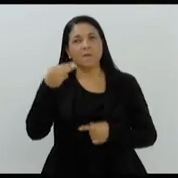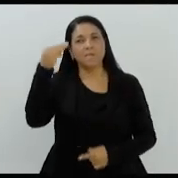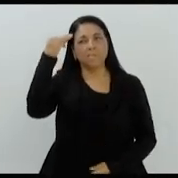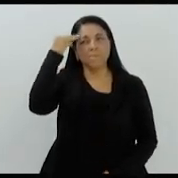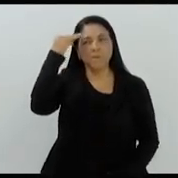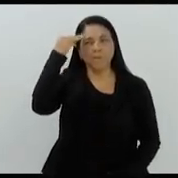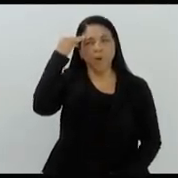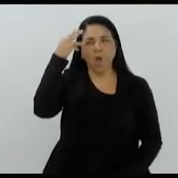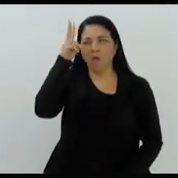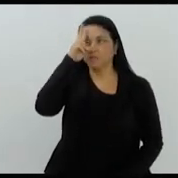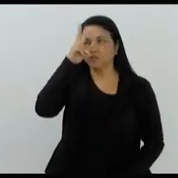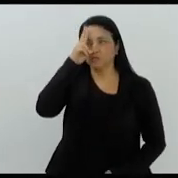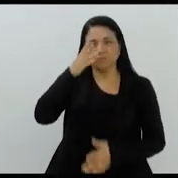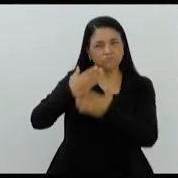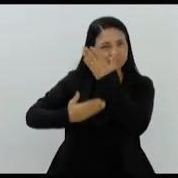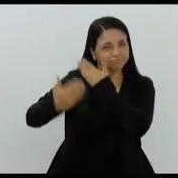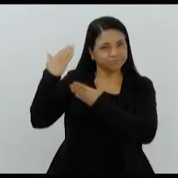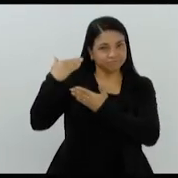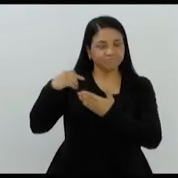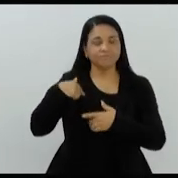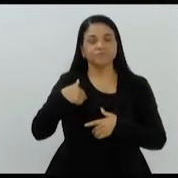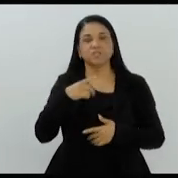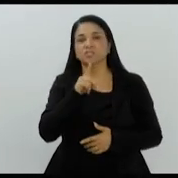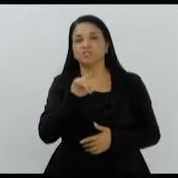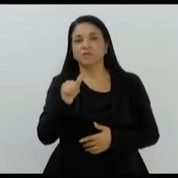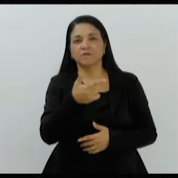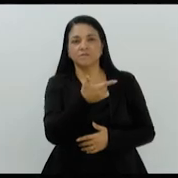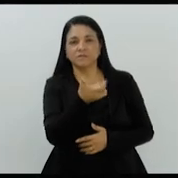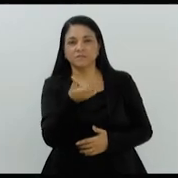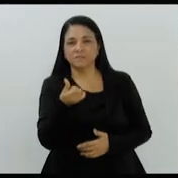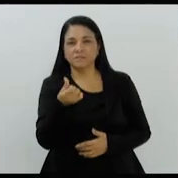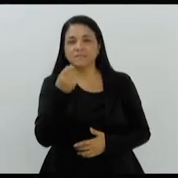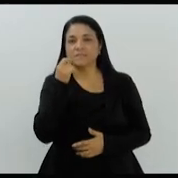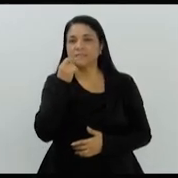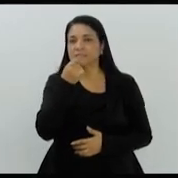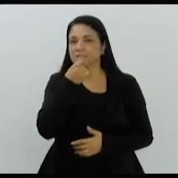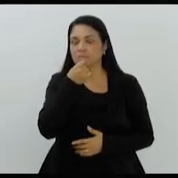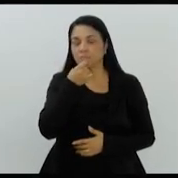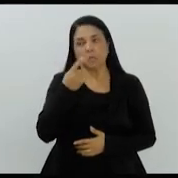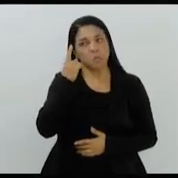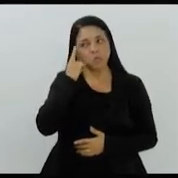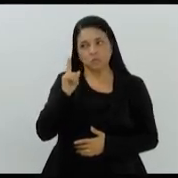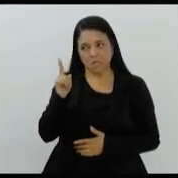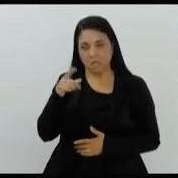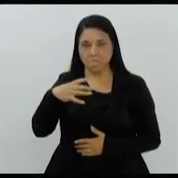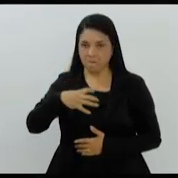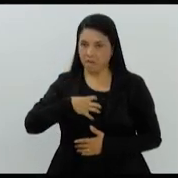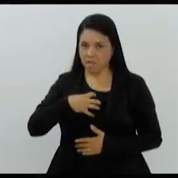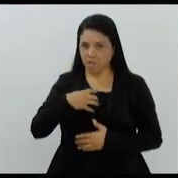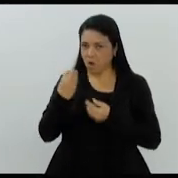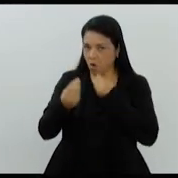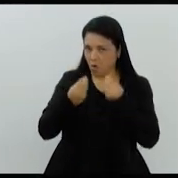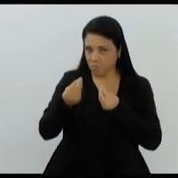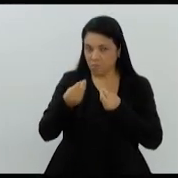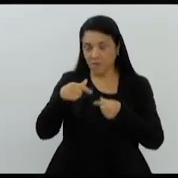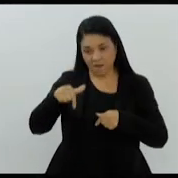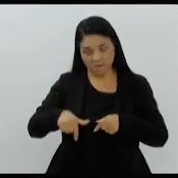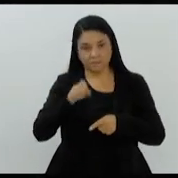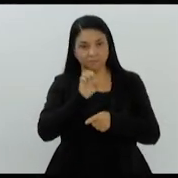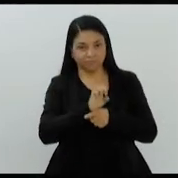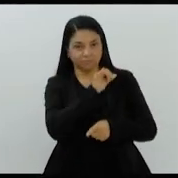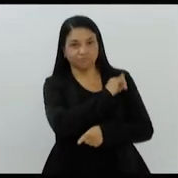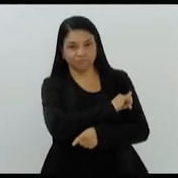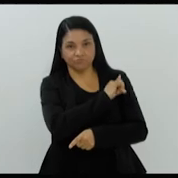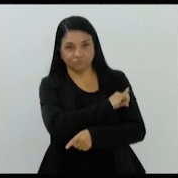Porque dia 26 de setembro, não sei como é lá na Bahia, mas aqui no Rio de